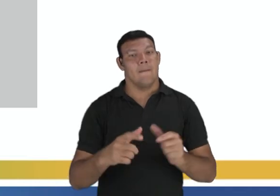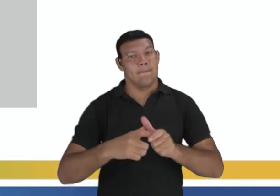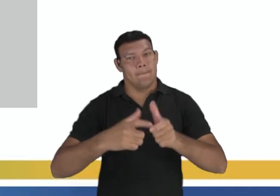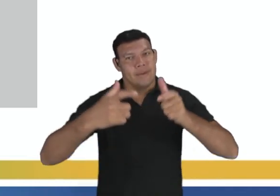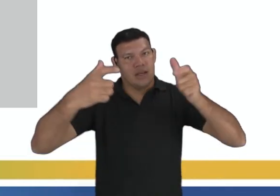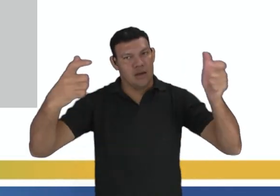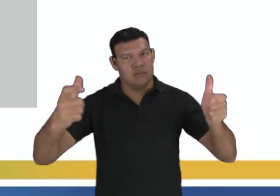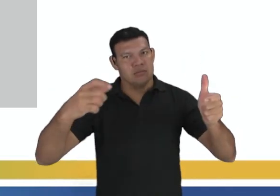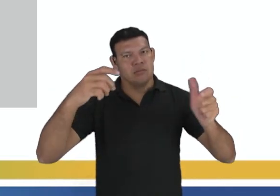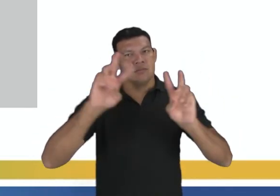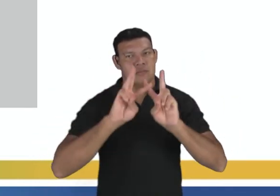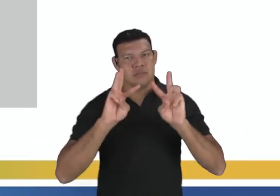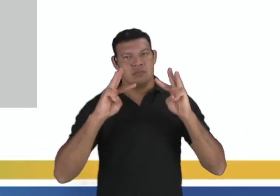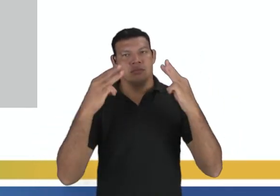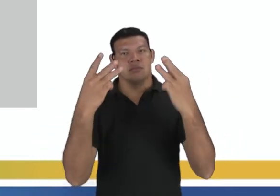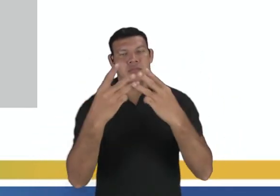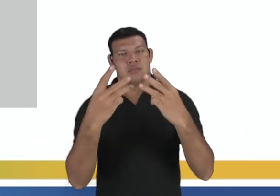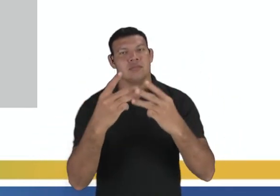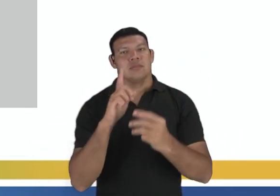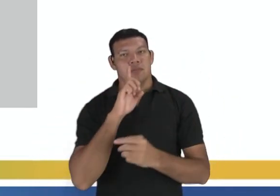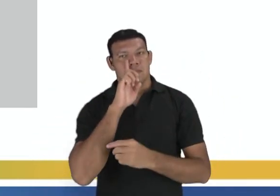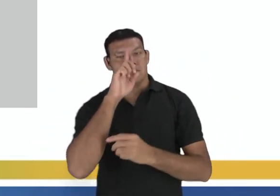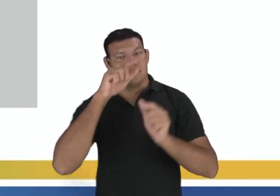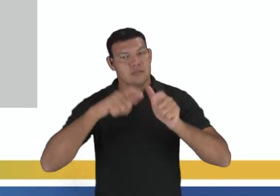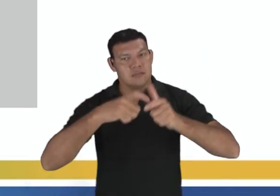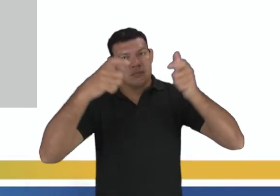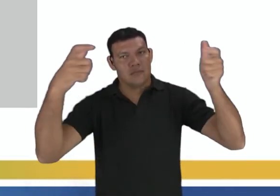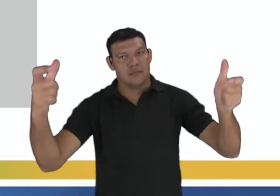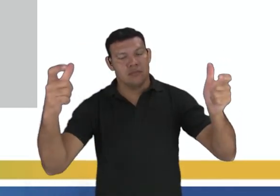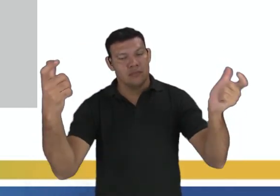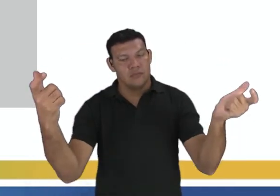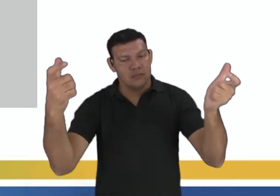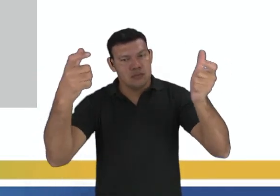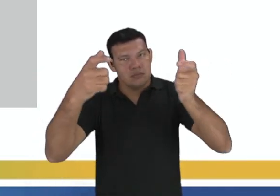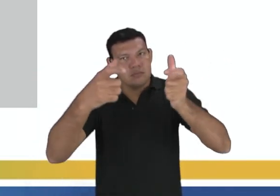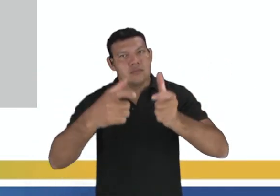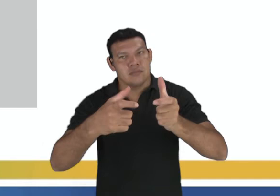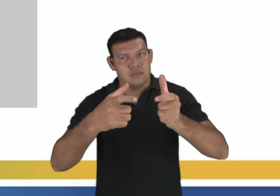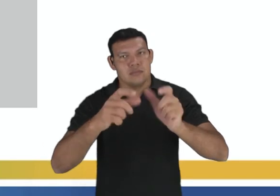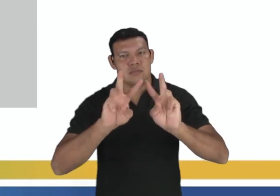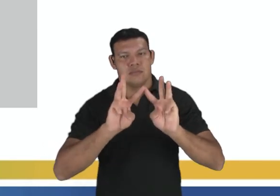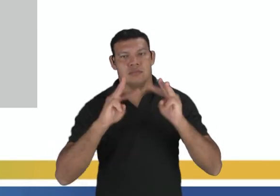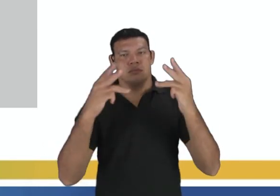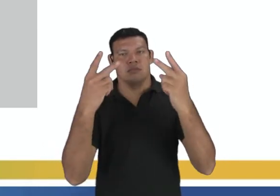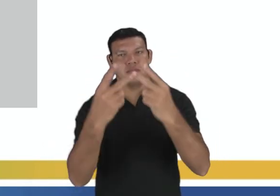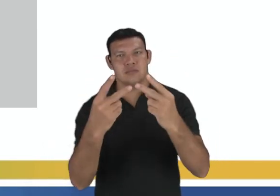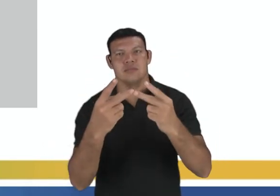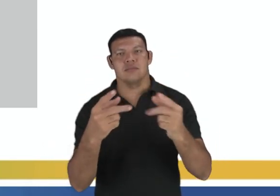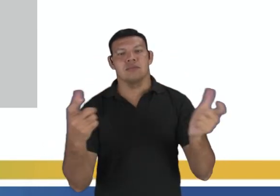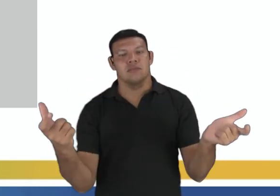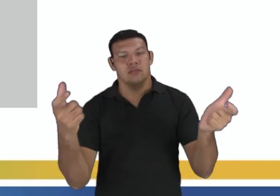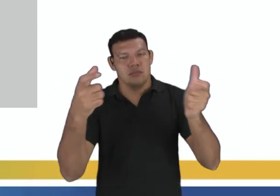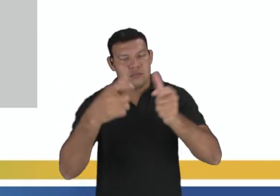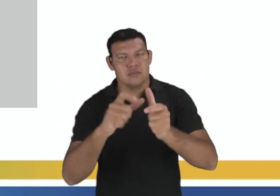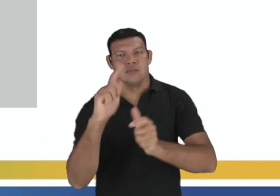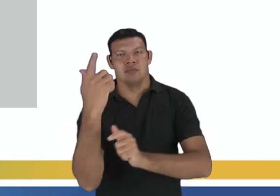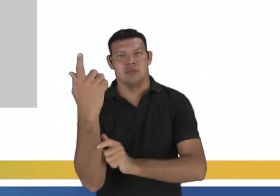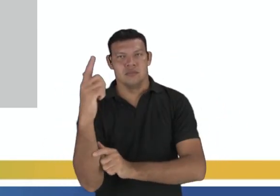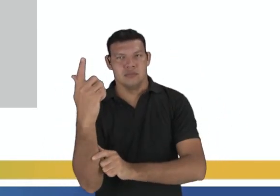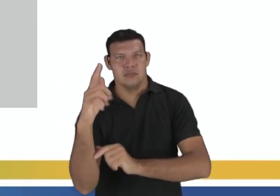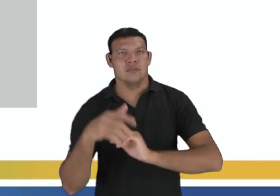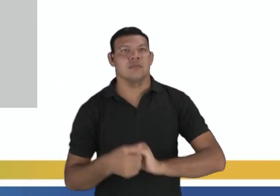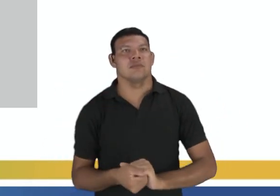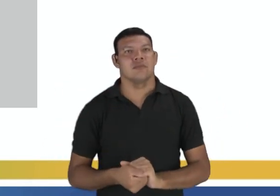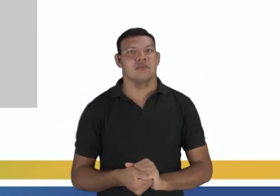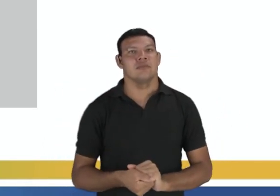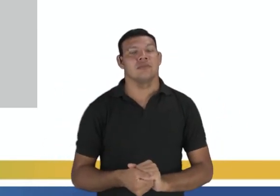corpo celeste, maior a sua força gravitacional. Quanto menor a massa de um corpo celeste, menor a força gravitacional.